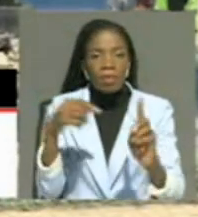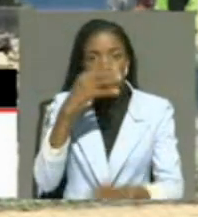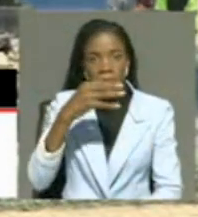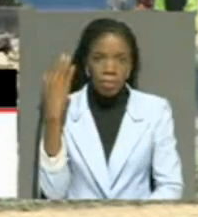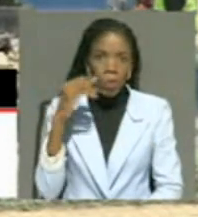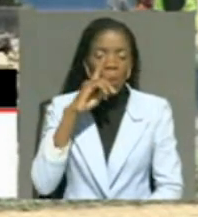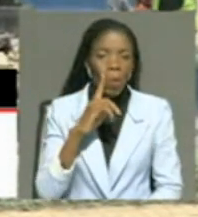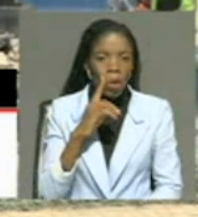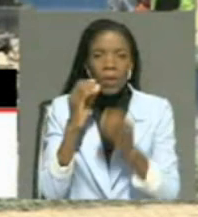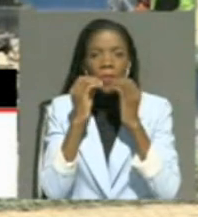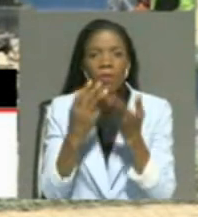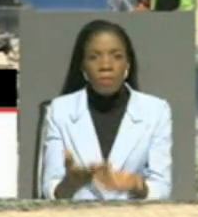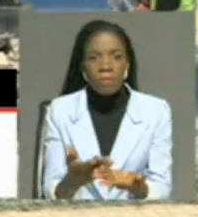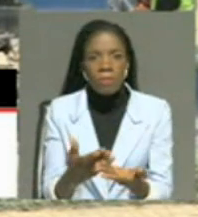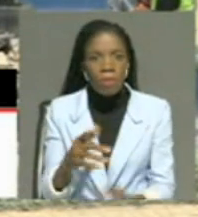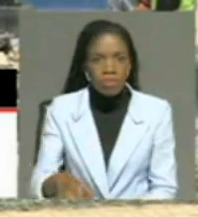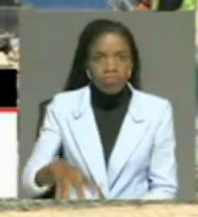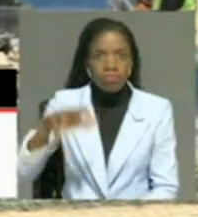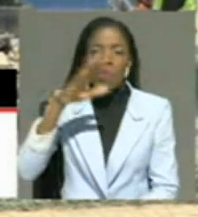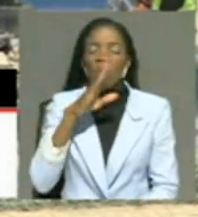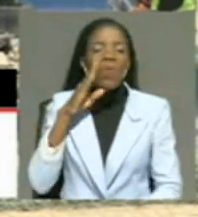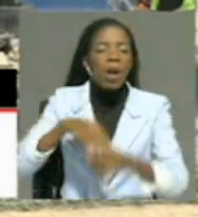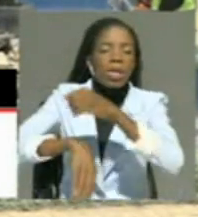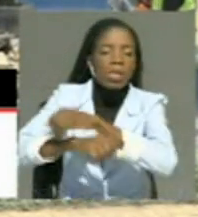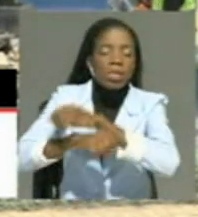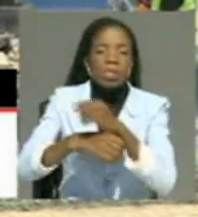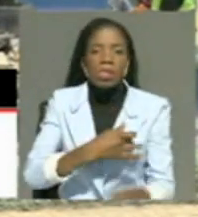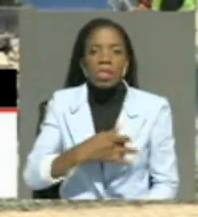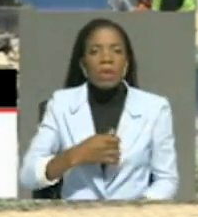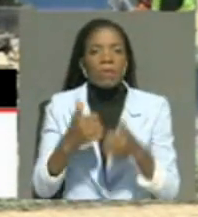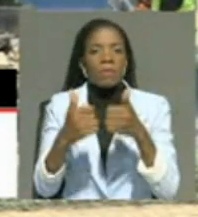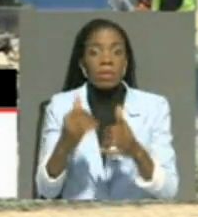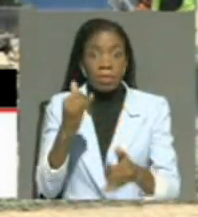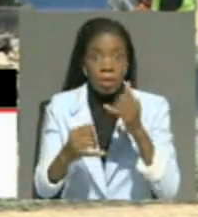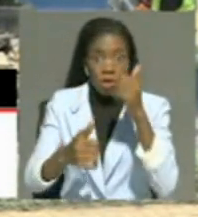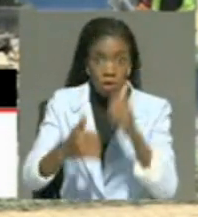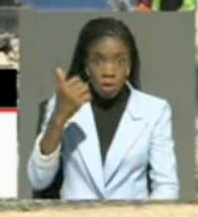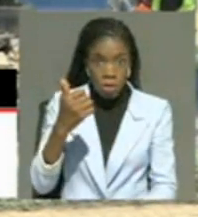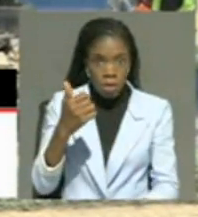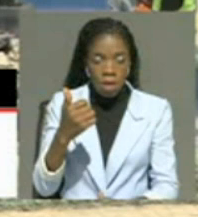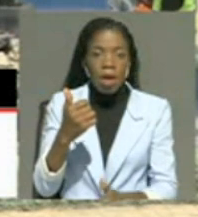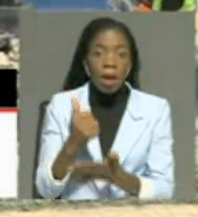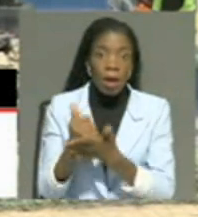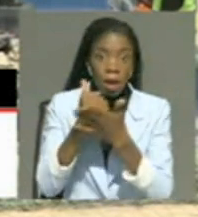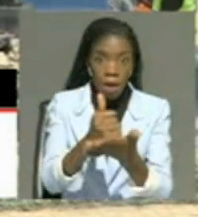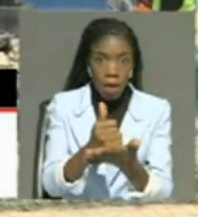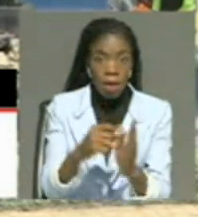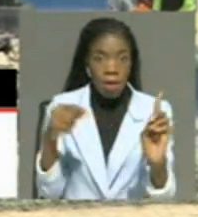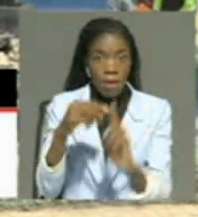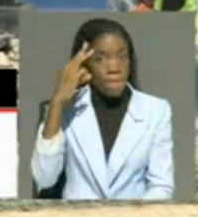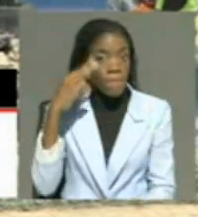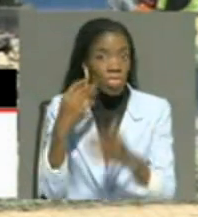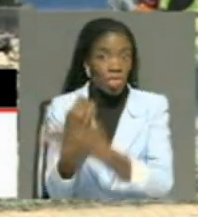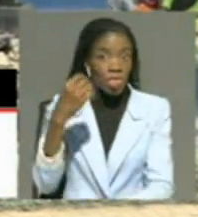que nasceu efetivamente para o desporto e, se ela conseguir agora, na qualidade de